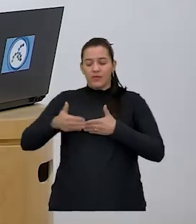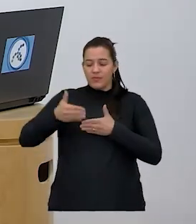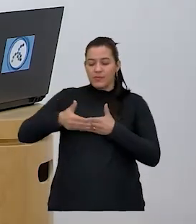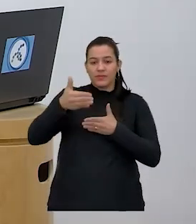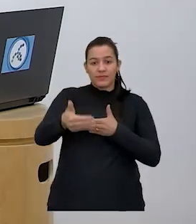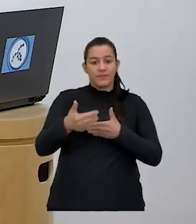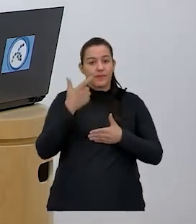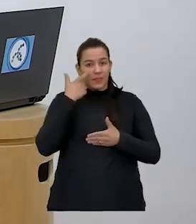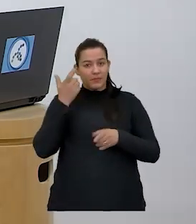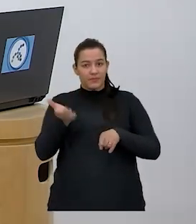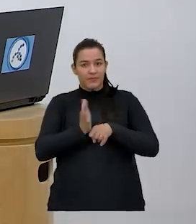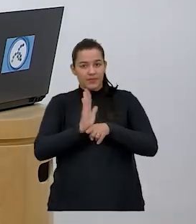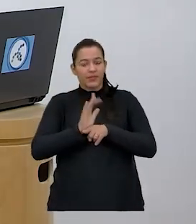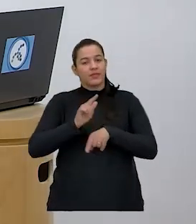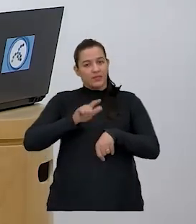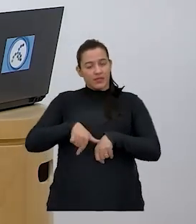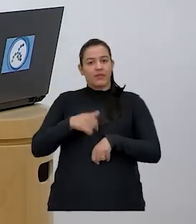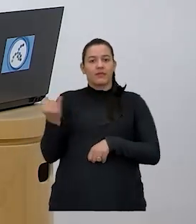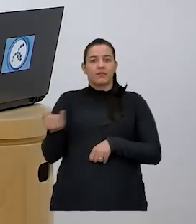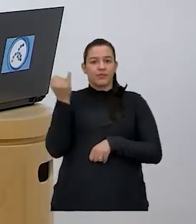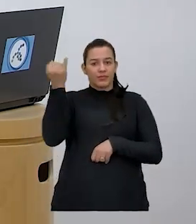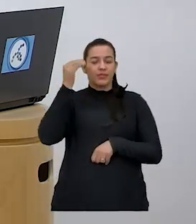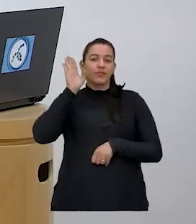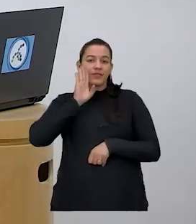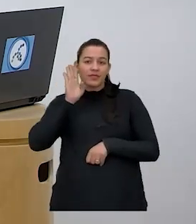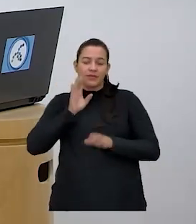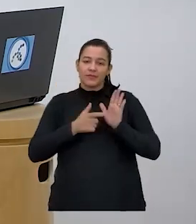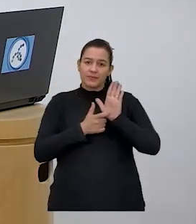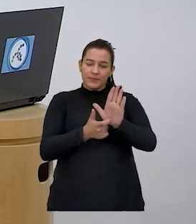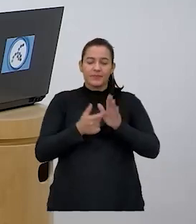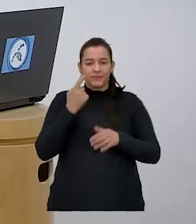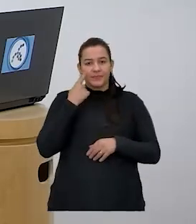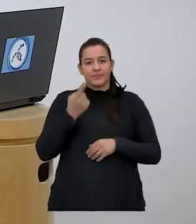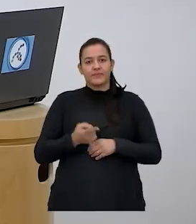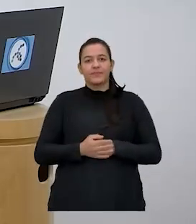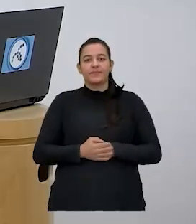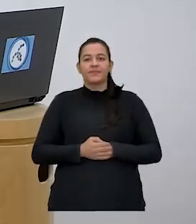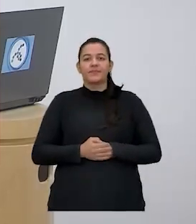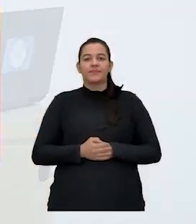esse vídeo que é bem importante aí e é bem legal de ser apresentado. Por favor.